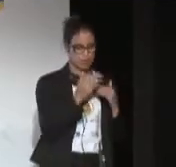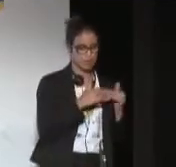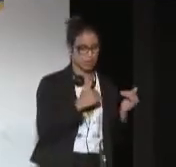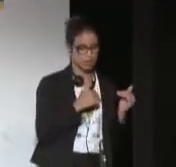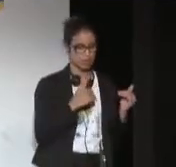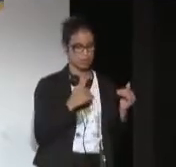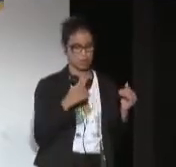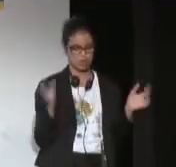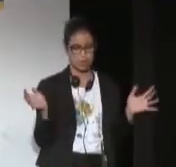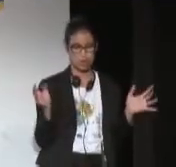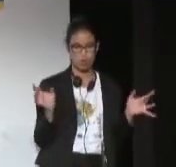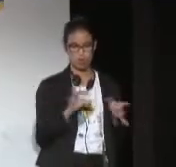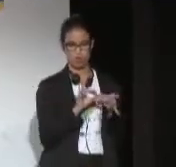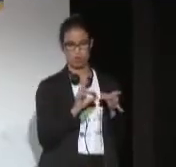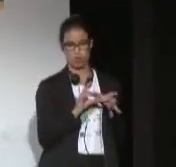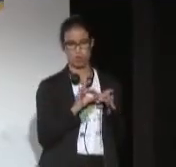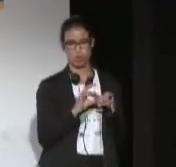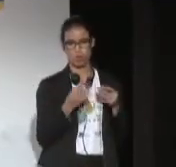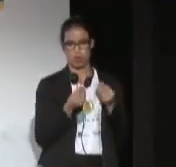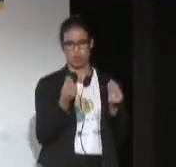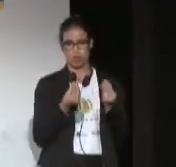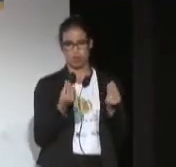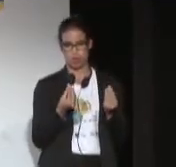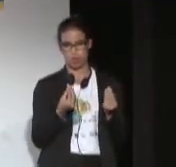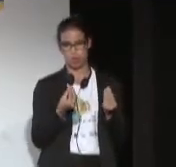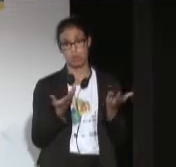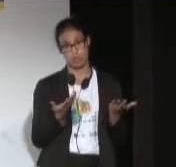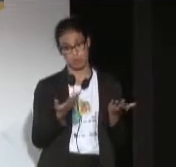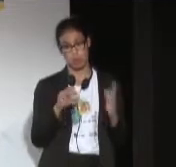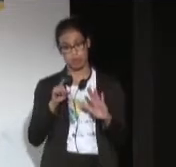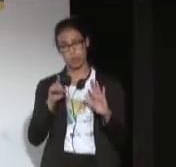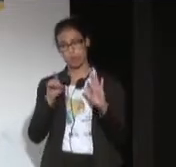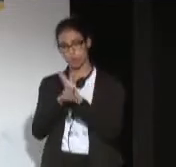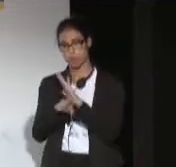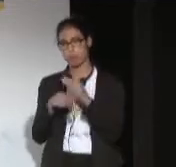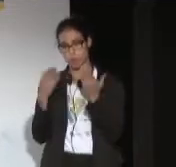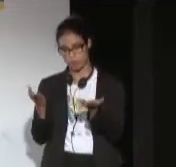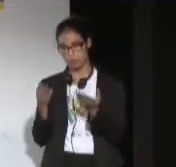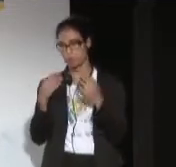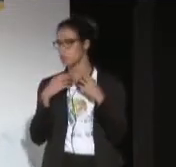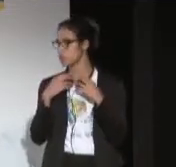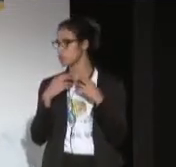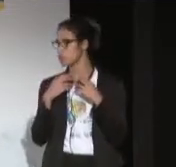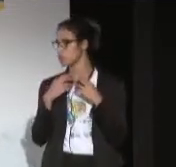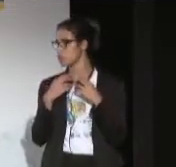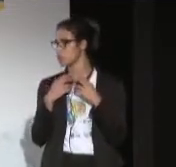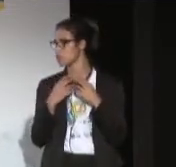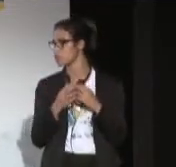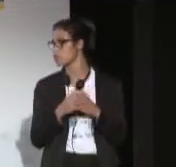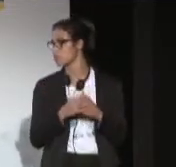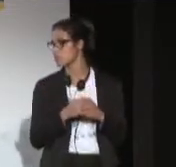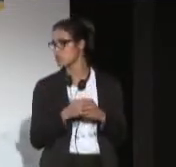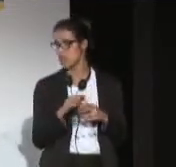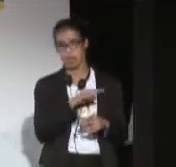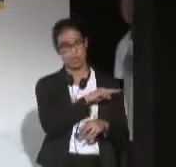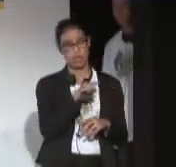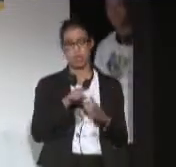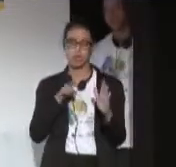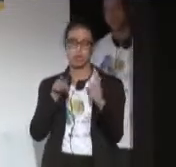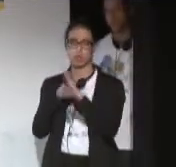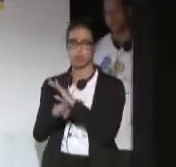desenvolvimento. E aí, Eneli, essa pergunta é para você. Eles perguntam,